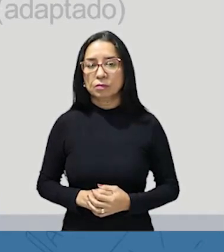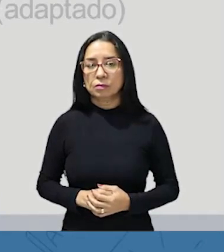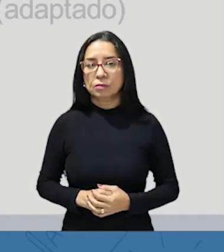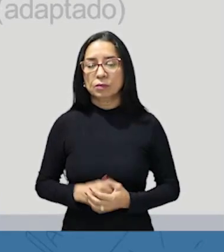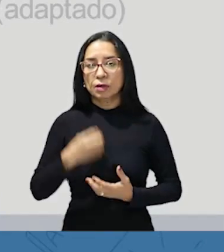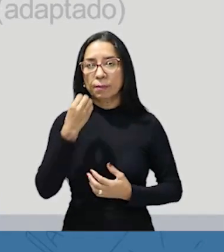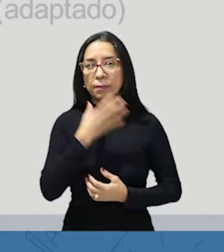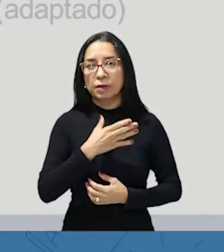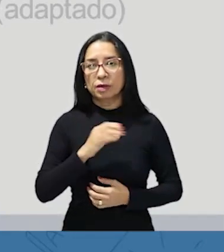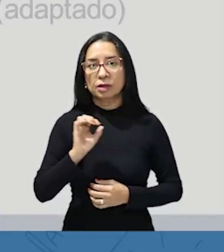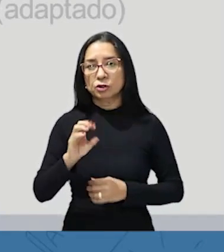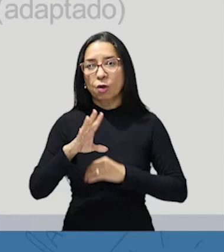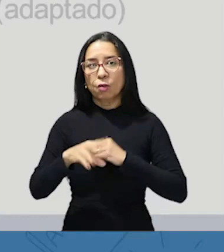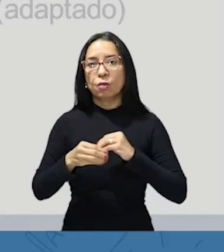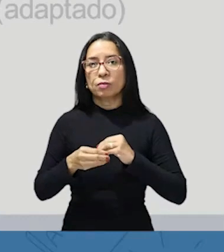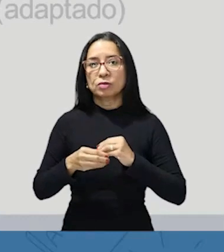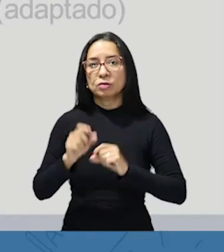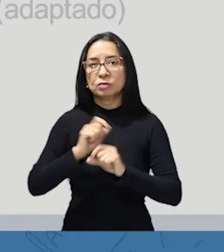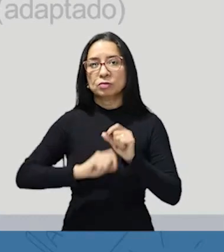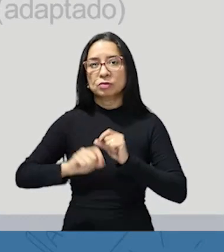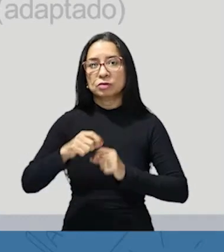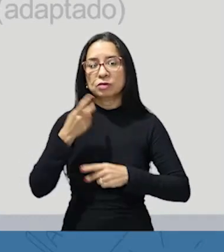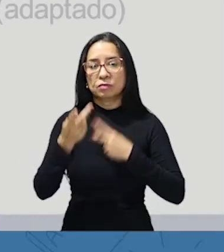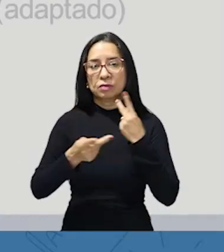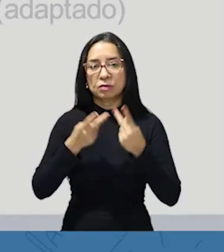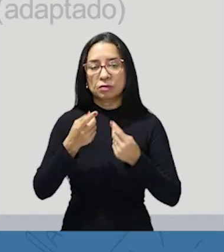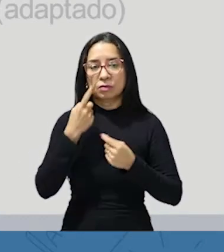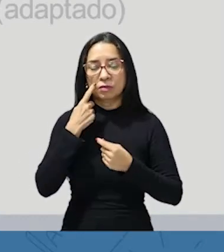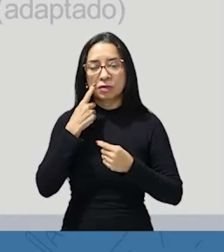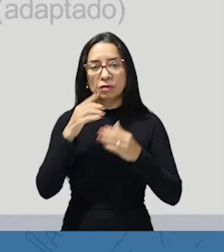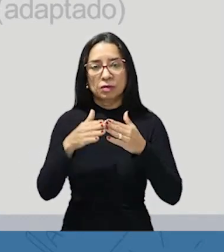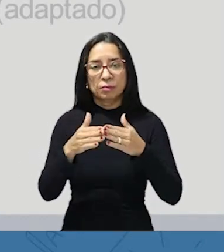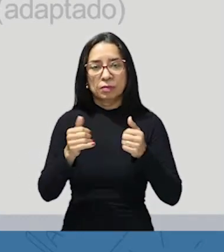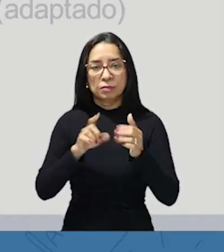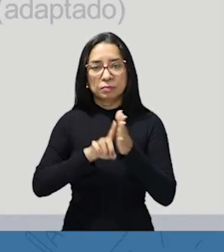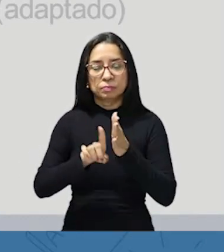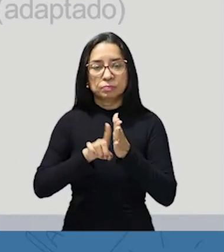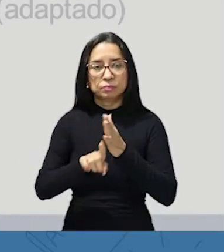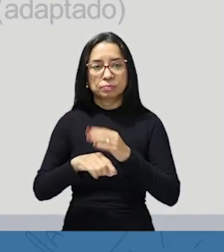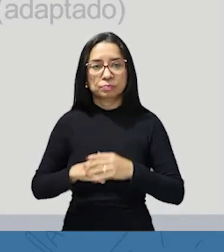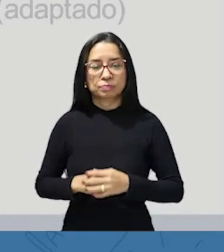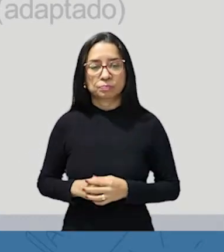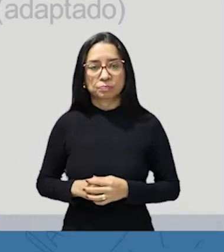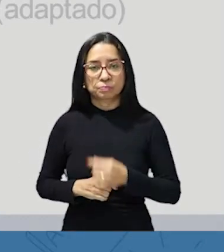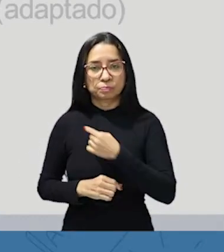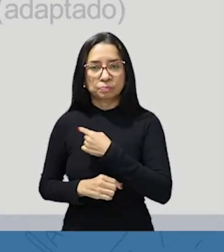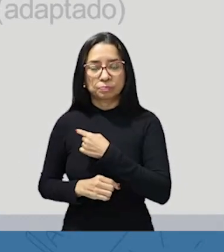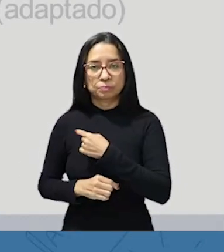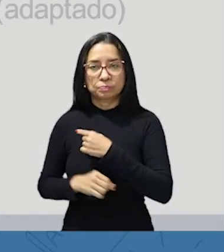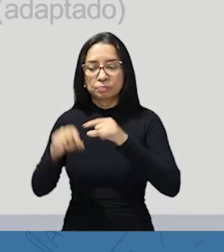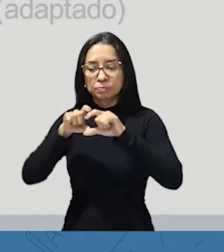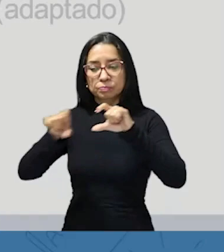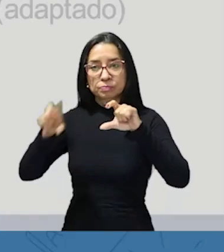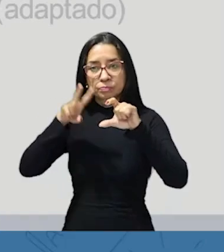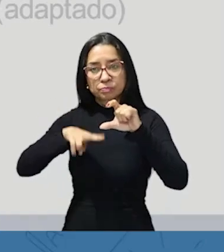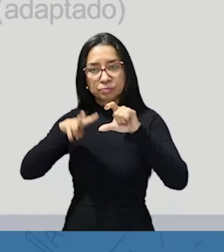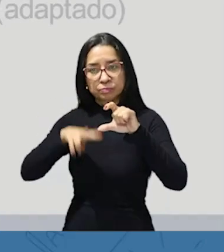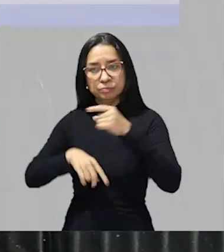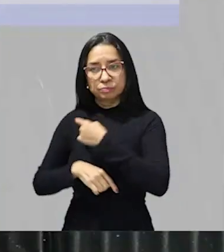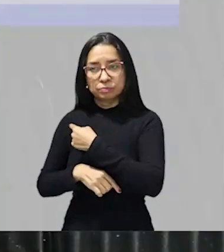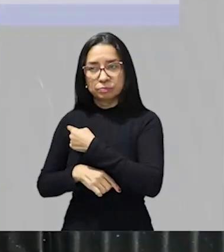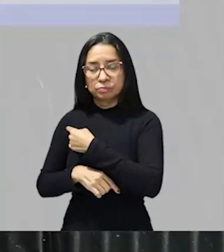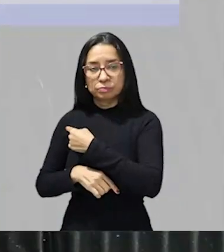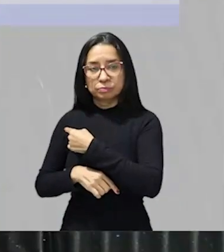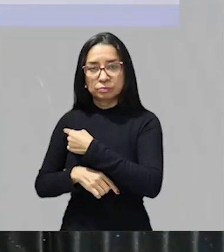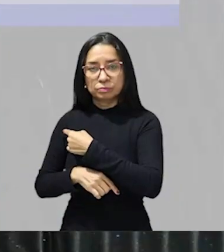Bem, aqui é só um complemento do que eu já falei. Vamos ver o que pede a questão. Na região da Catalunha, olha só, Espanha, convivem